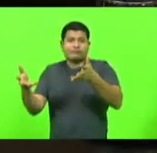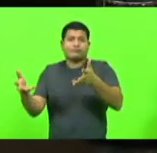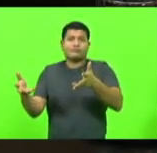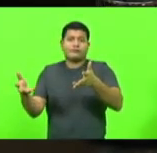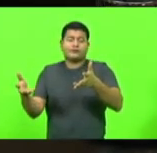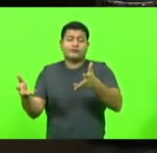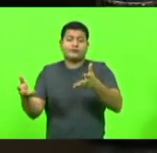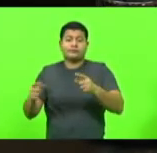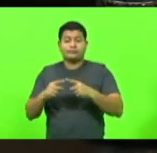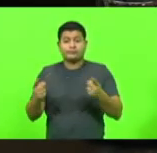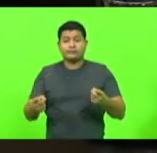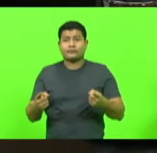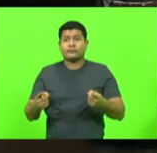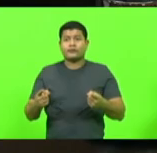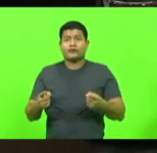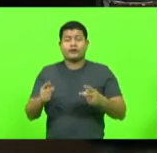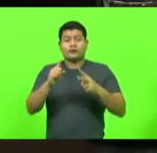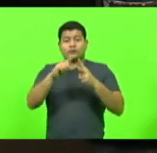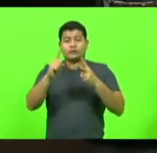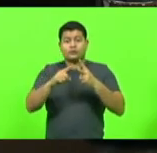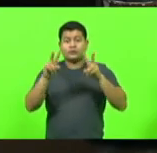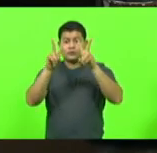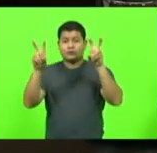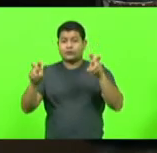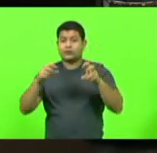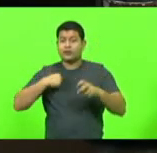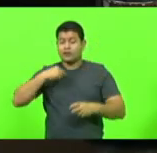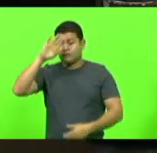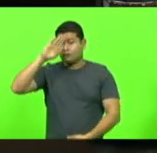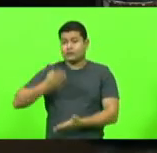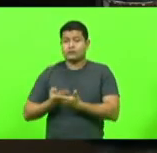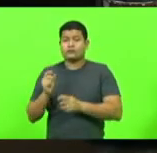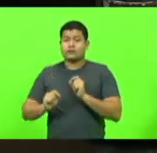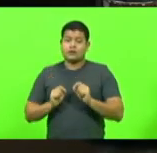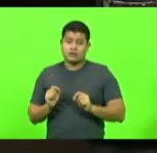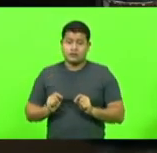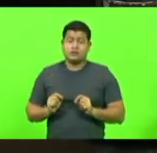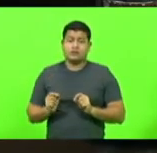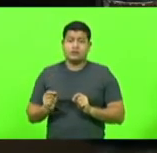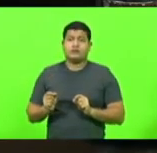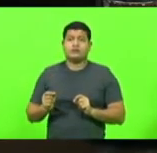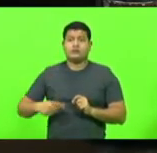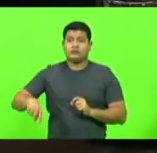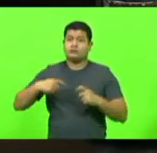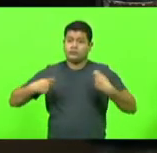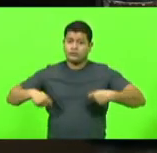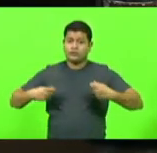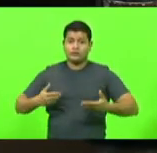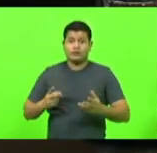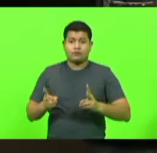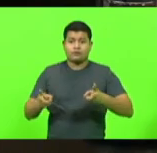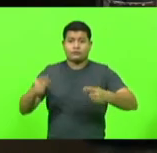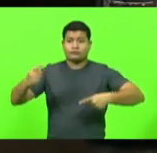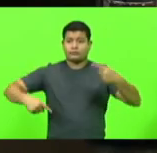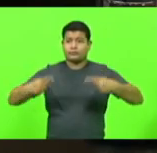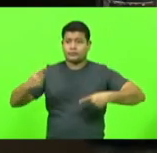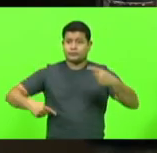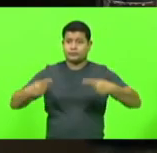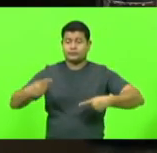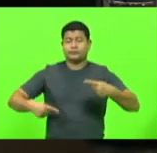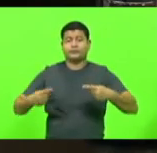Então, são dois temas que eu acredito que deveríamos agora nos debruçar e debatê-lo